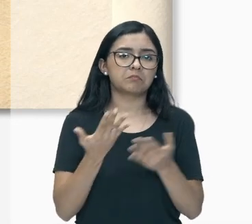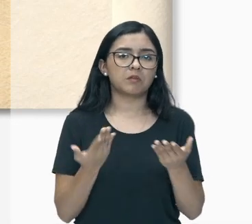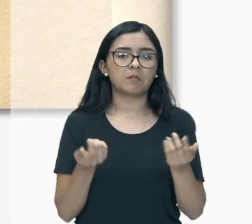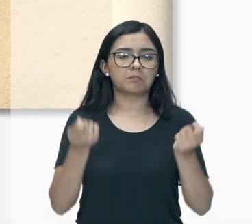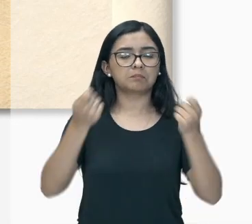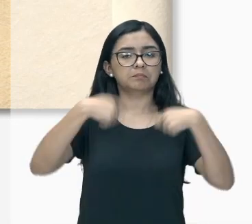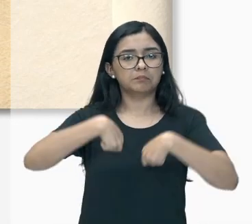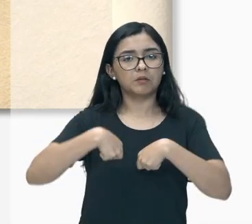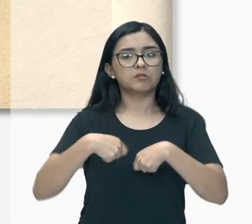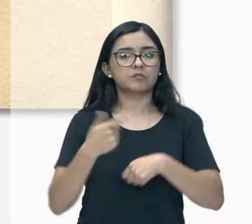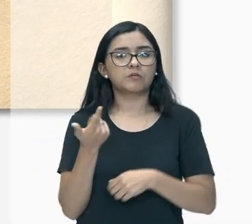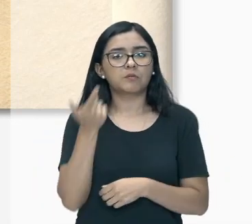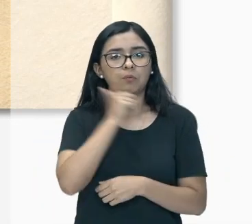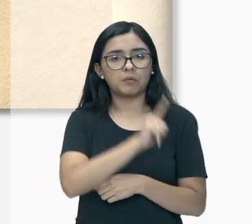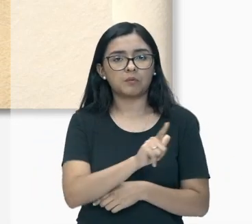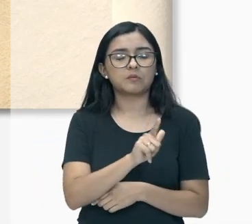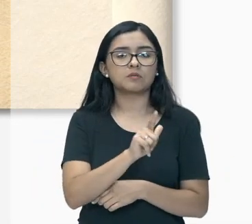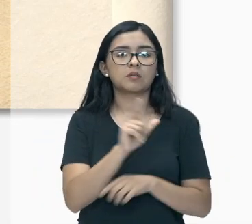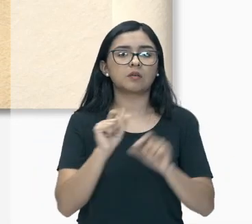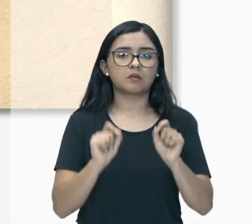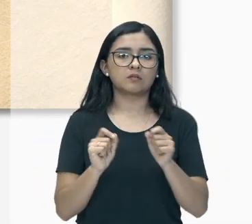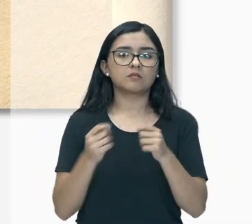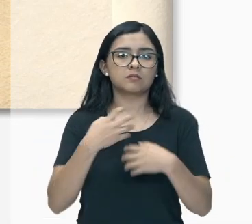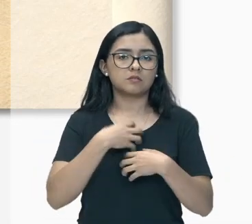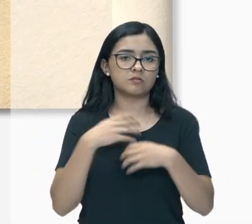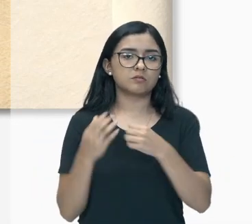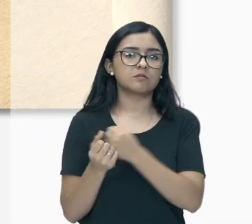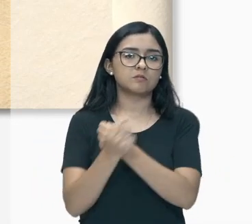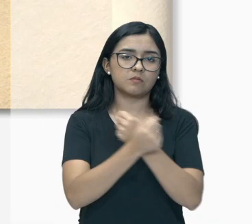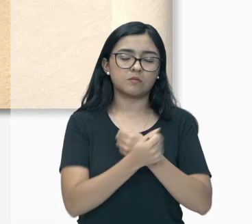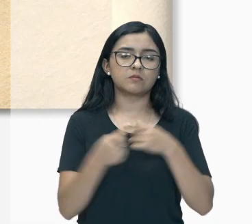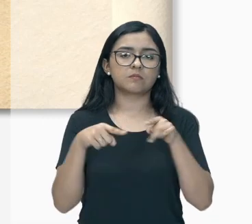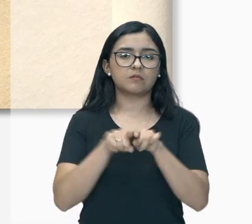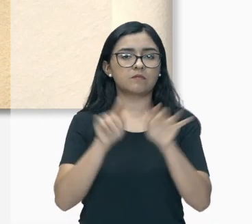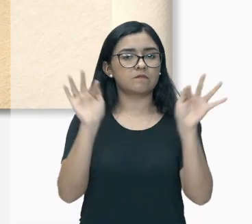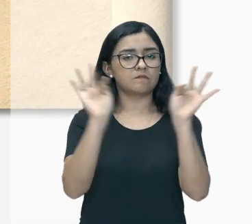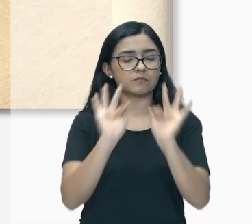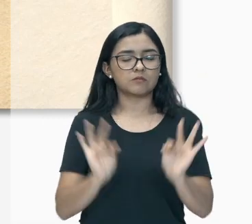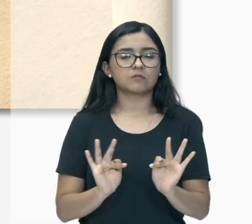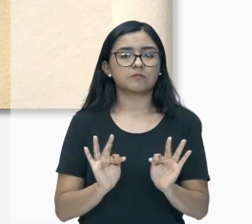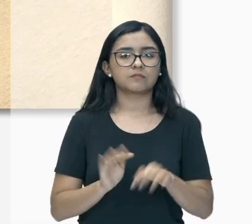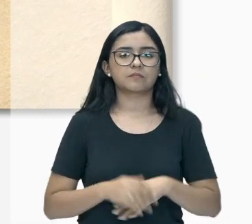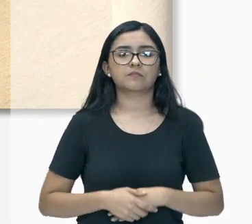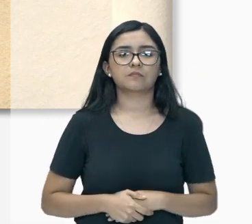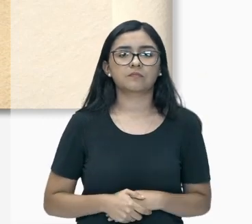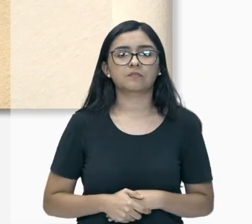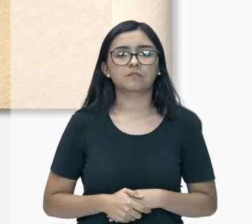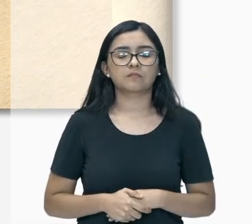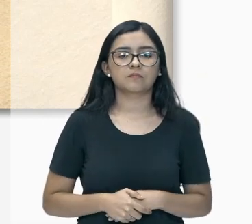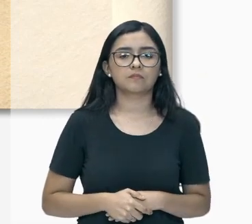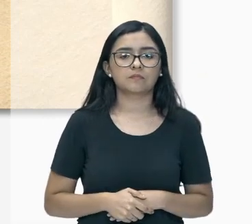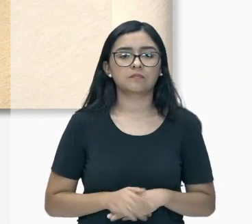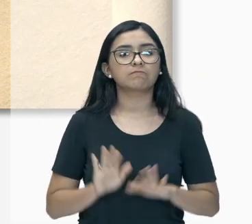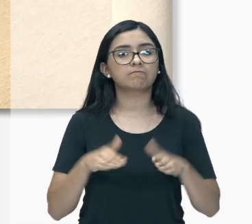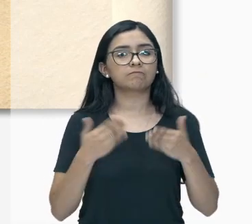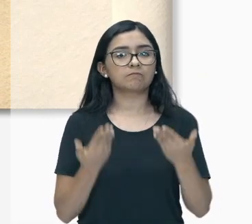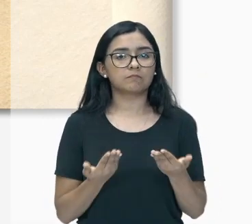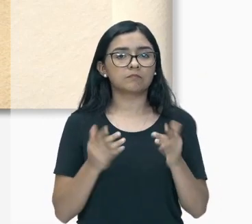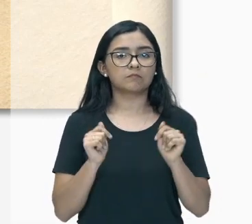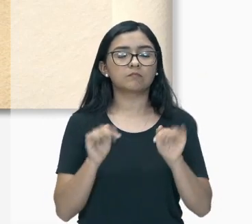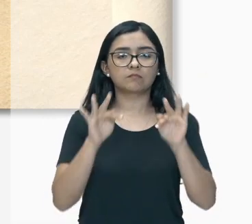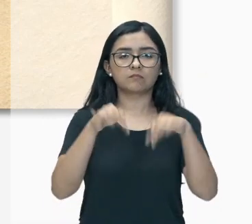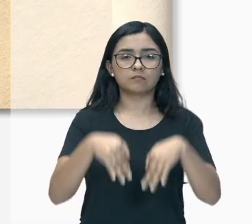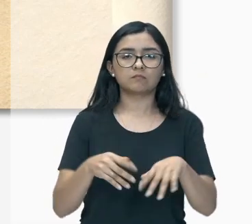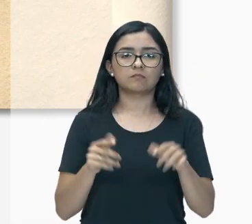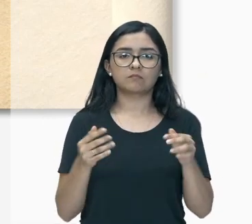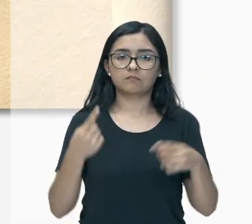capaz de resultar em sua segurança e felicidade. Muito bem. Vamos então lá para o desfecho da